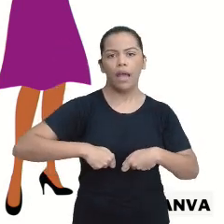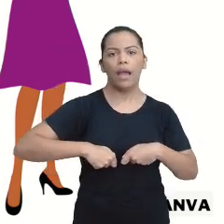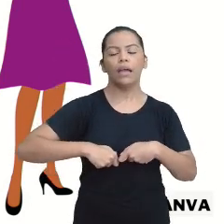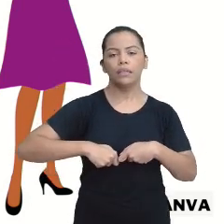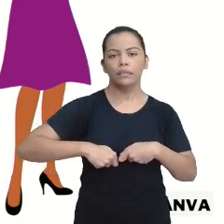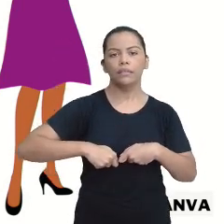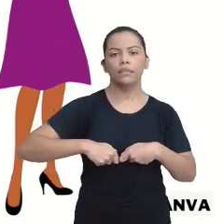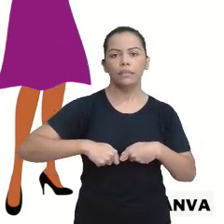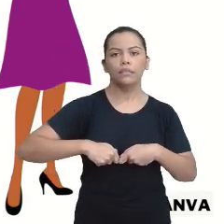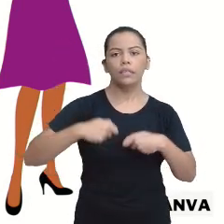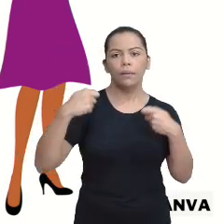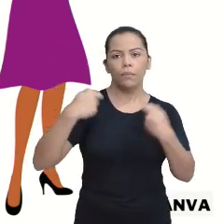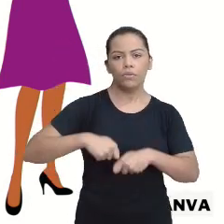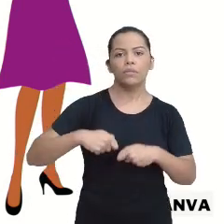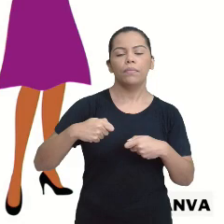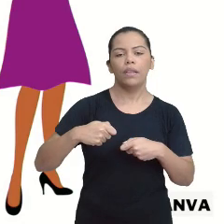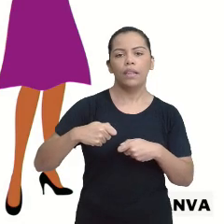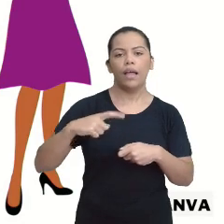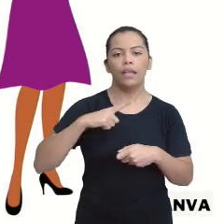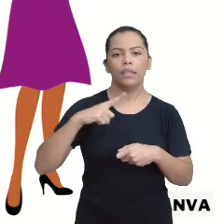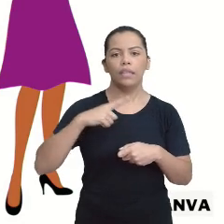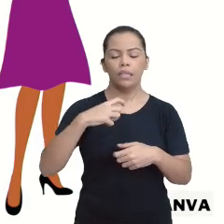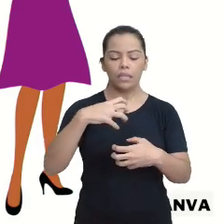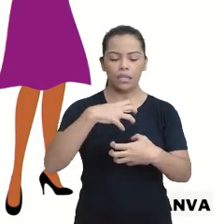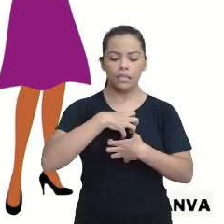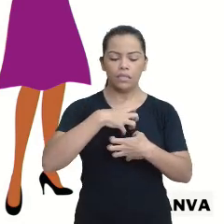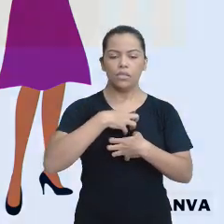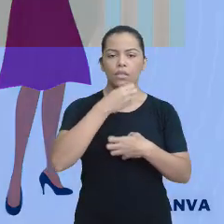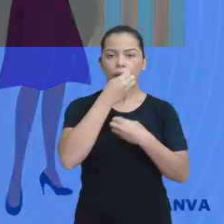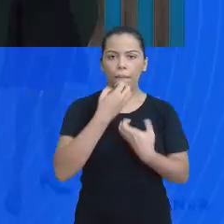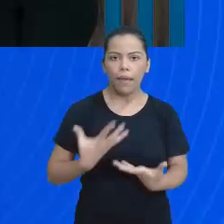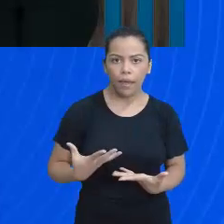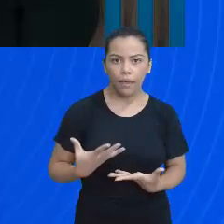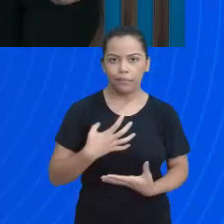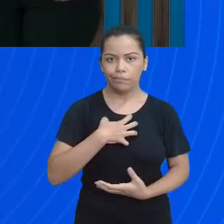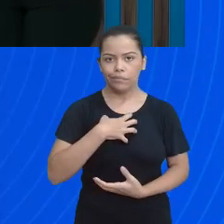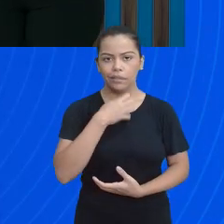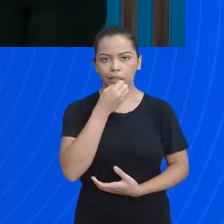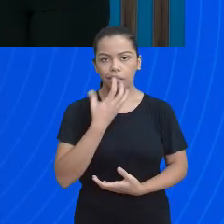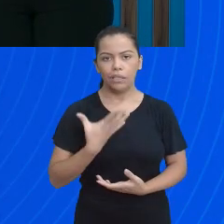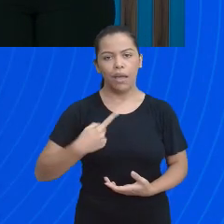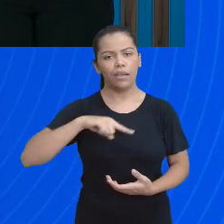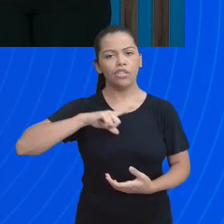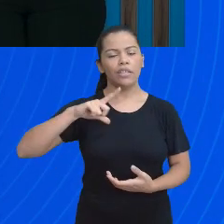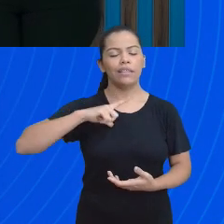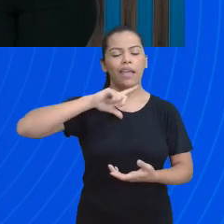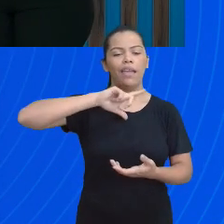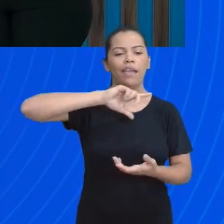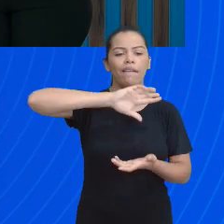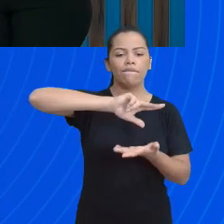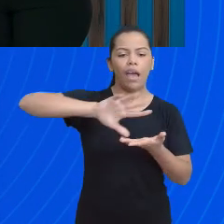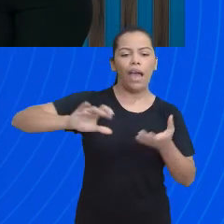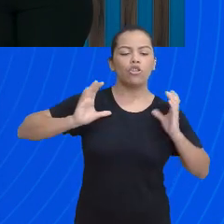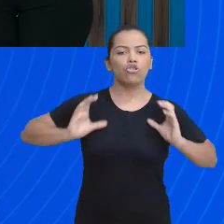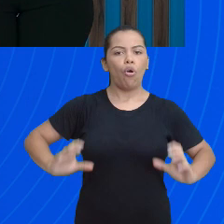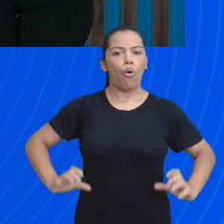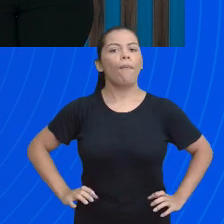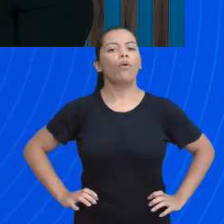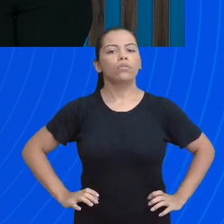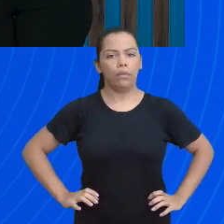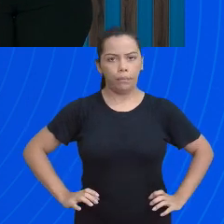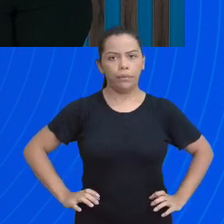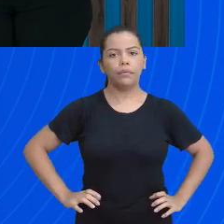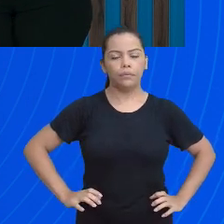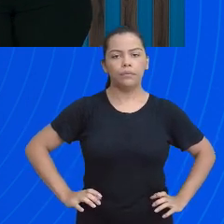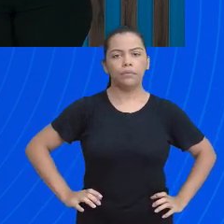tem várias emoções, a gente tem vários estados comportamentais que fazem a gente aderir ou não ao que